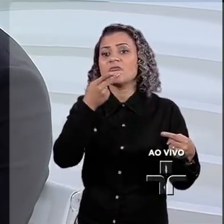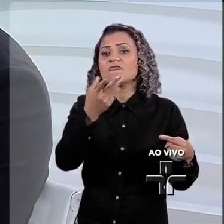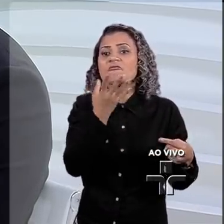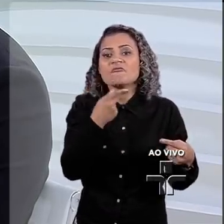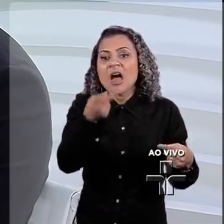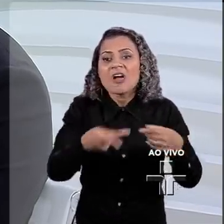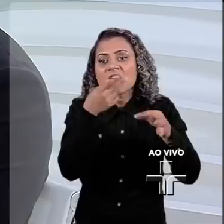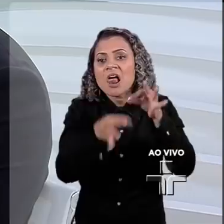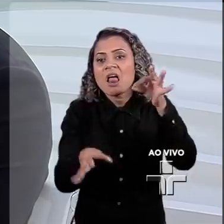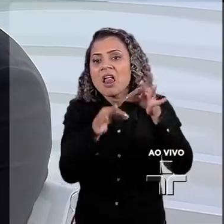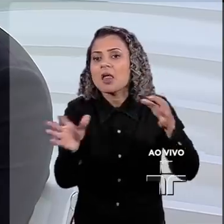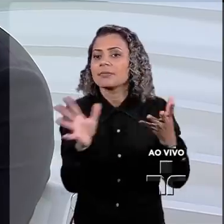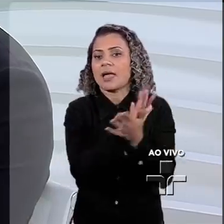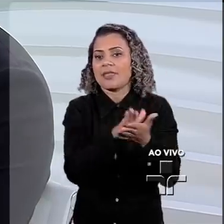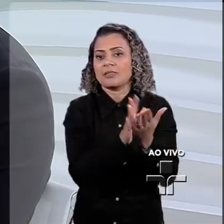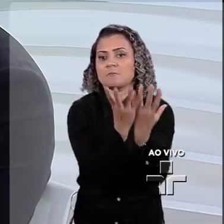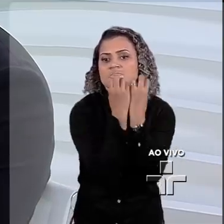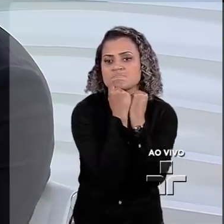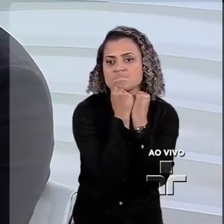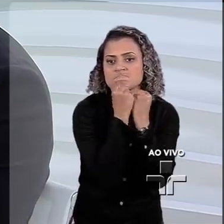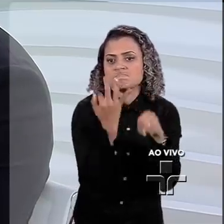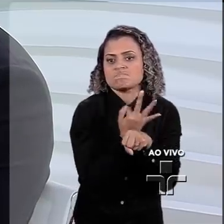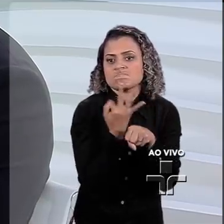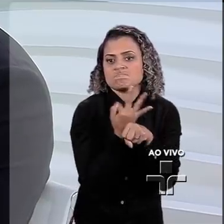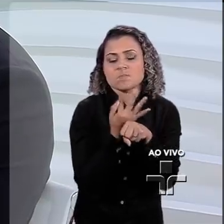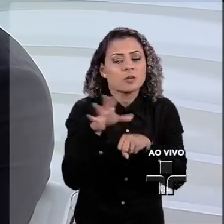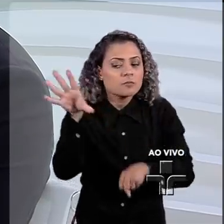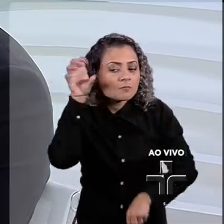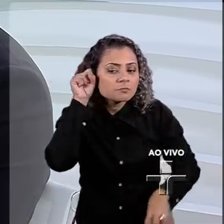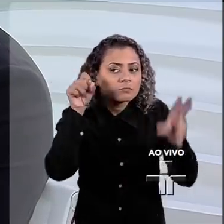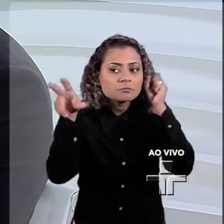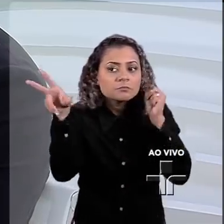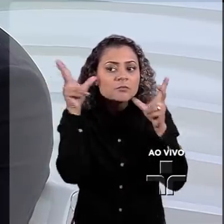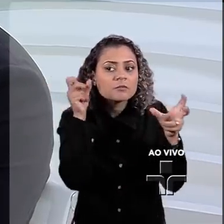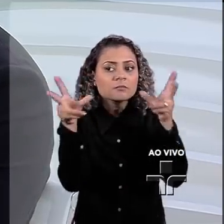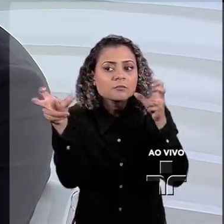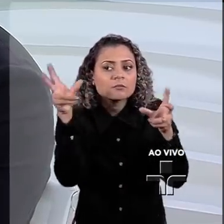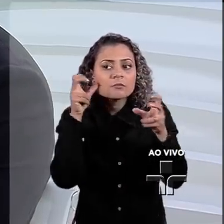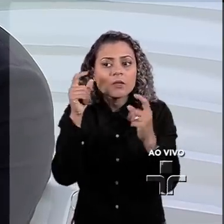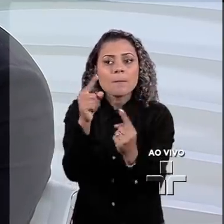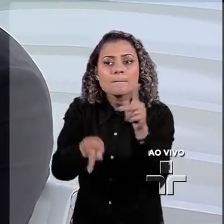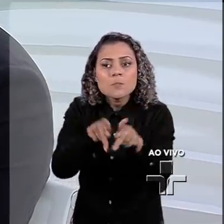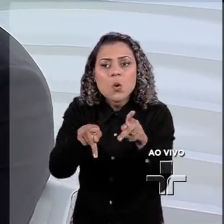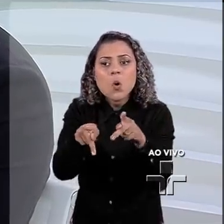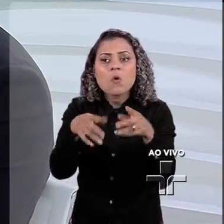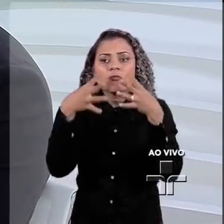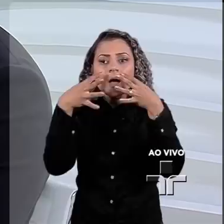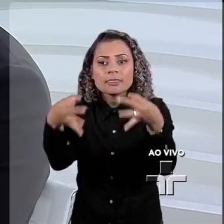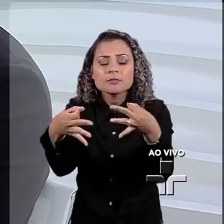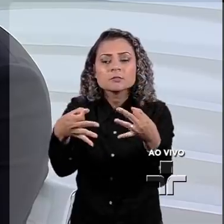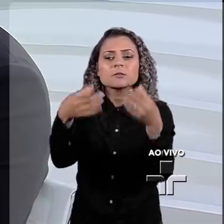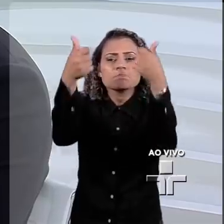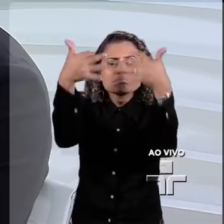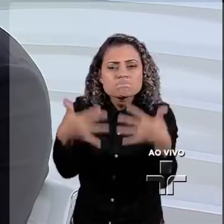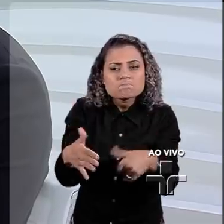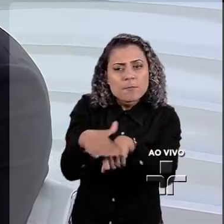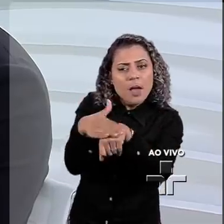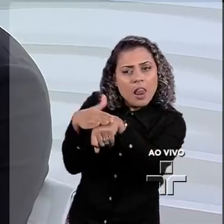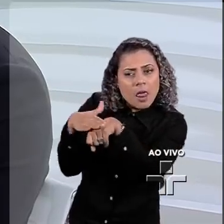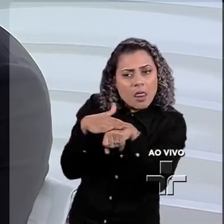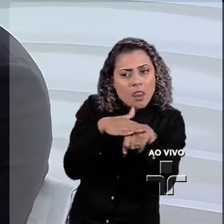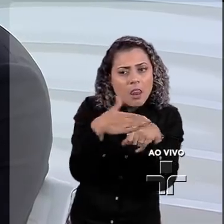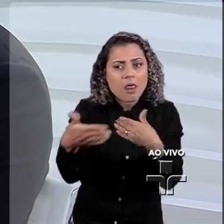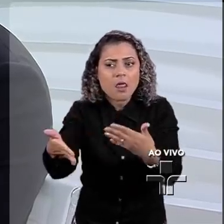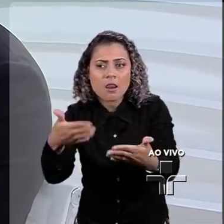mais. Eu adoro ir em cada bairro da cidade de São Paulo, ouvir as pessoas, conversar. Eu acho que é